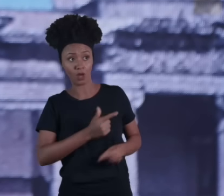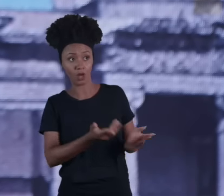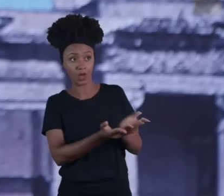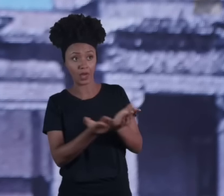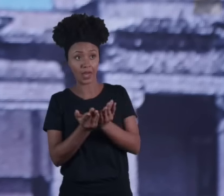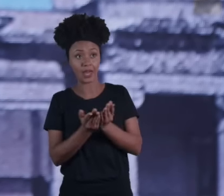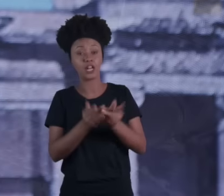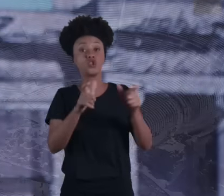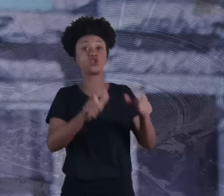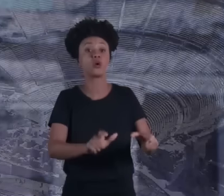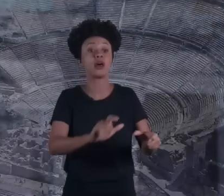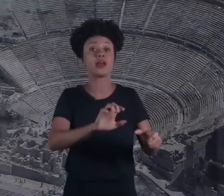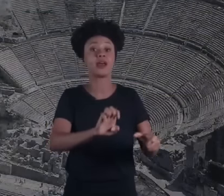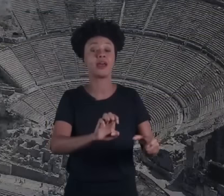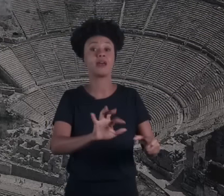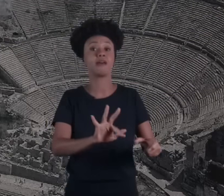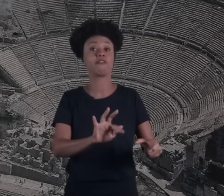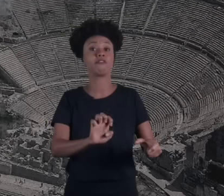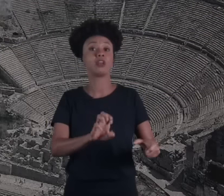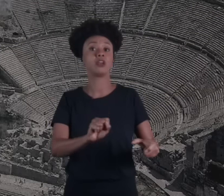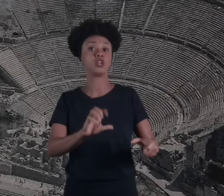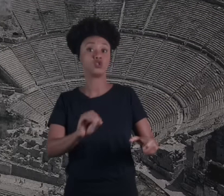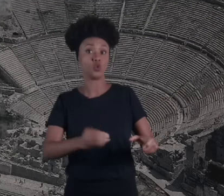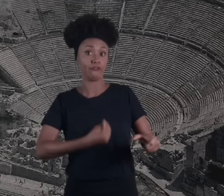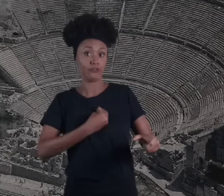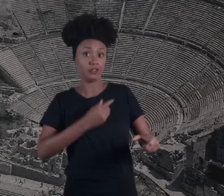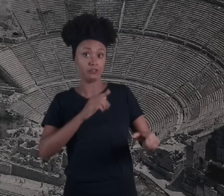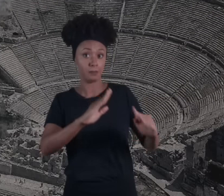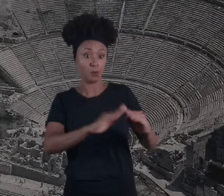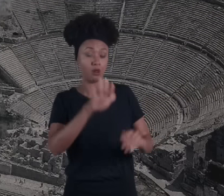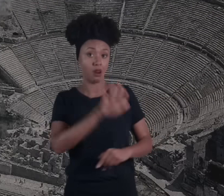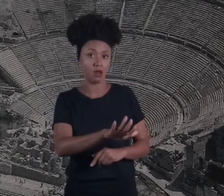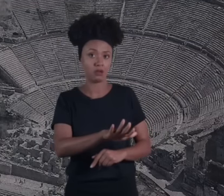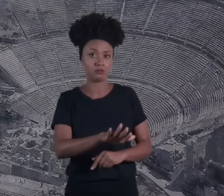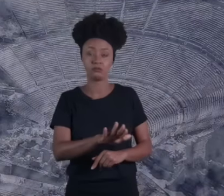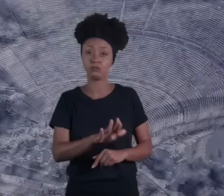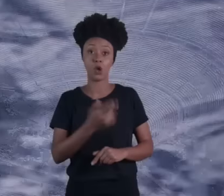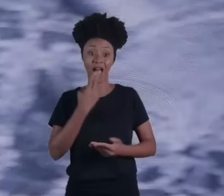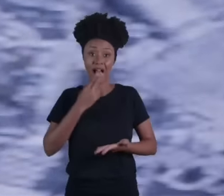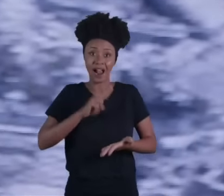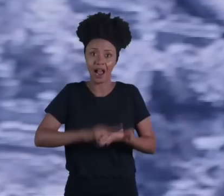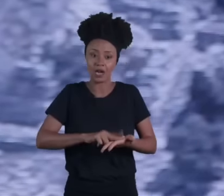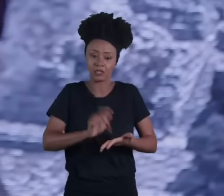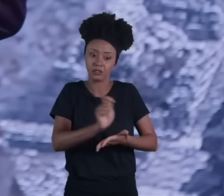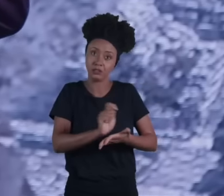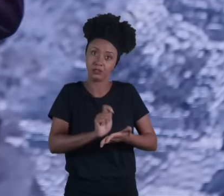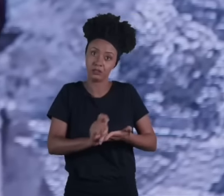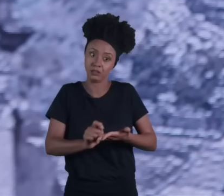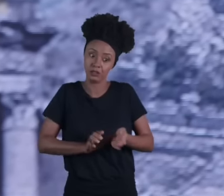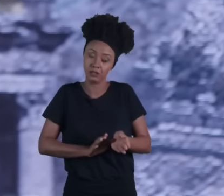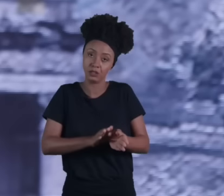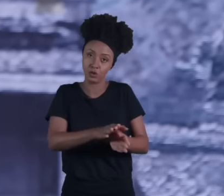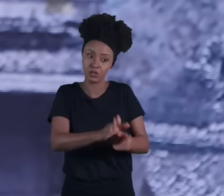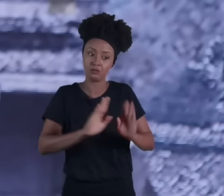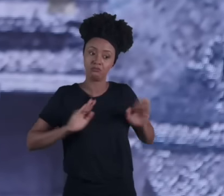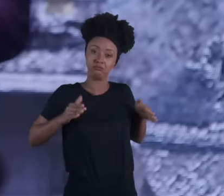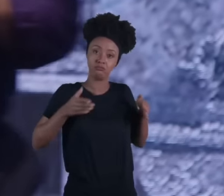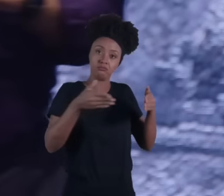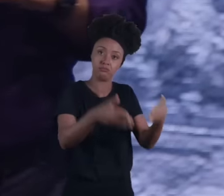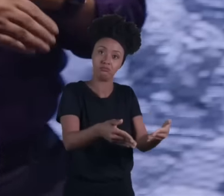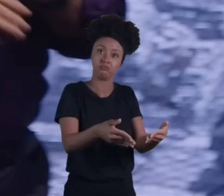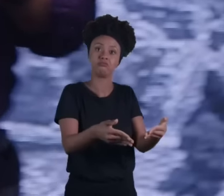Éfeso. Aquela carta primeiramente foi destinada aos Efésios, mas é a palavra de Deus e ela